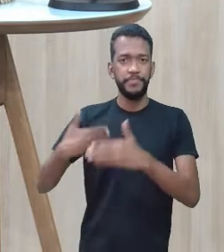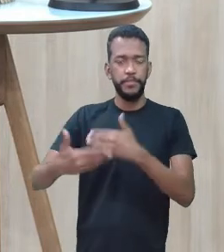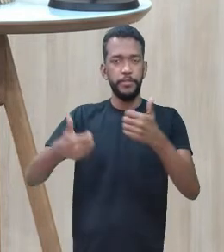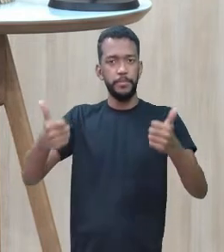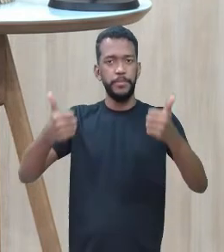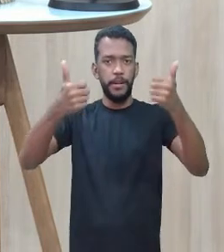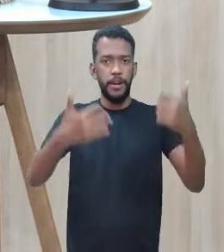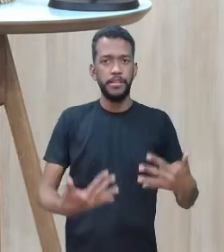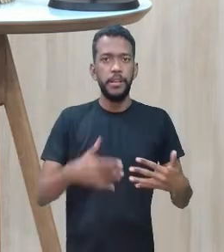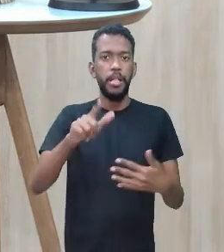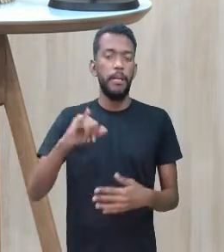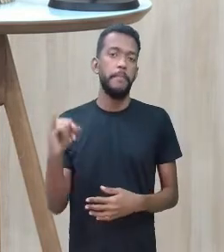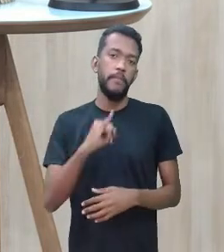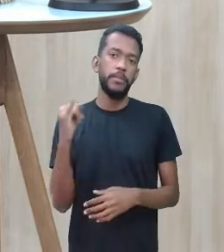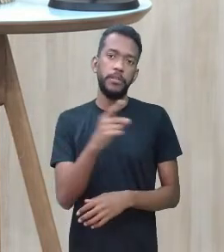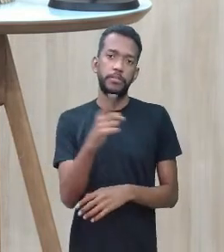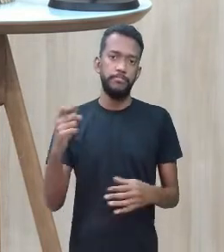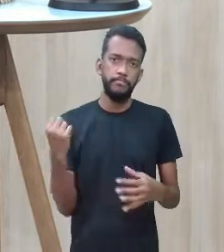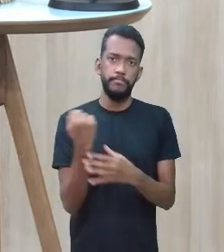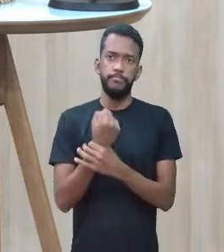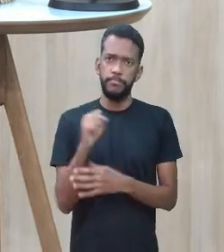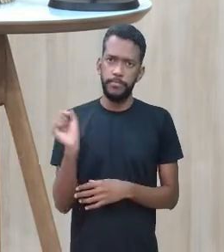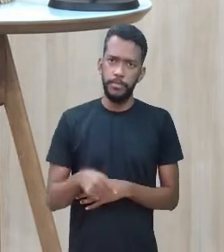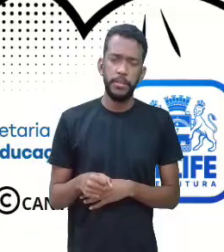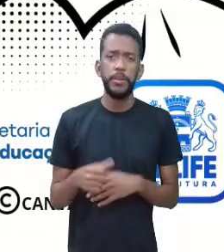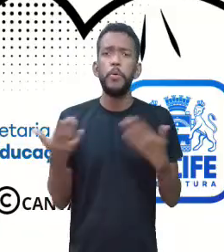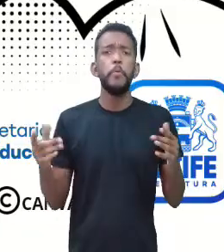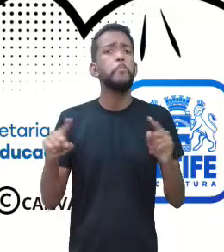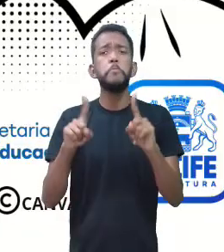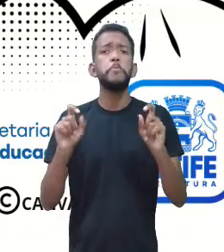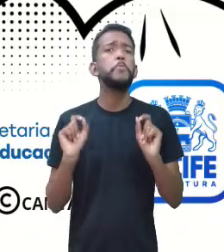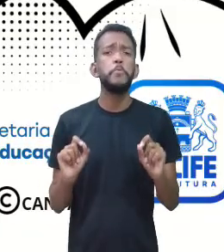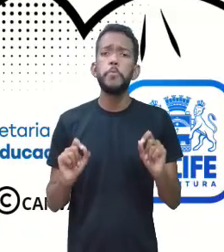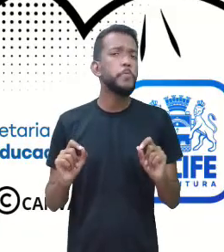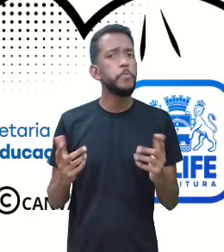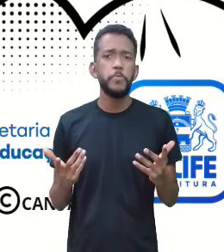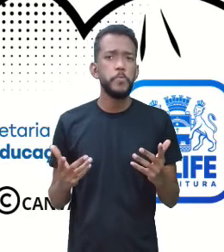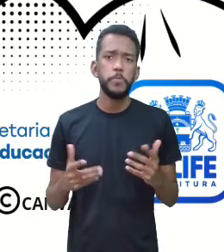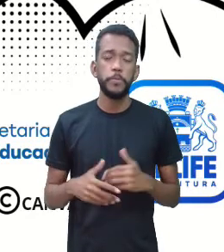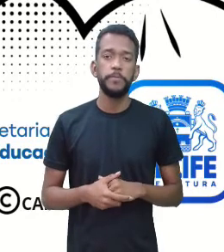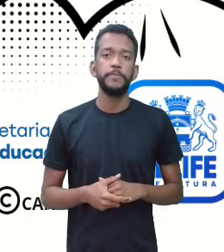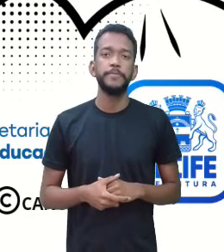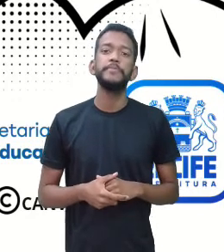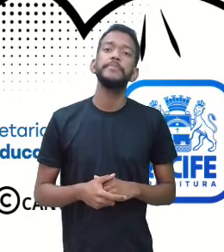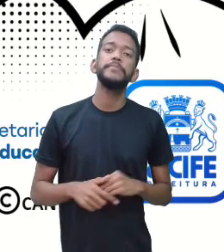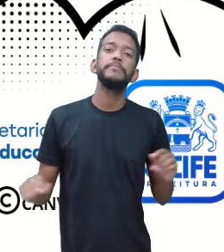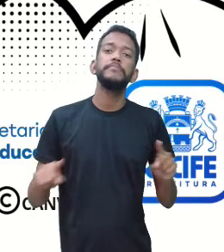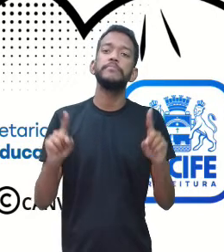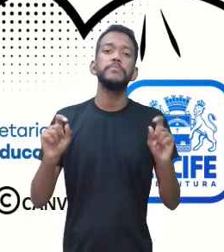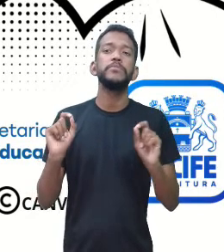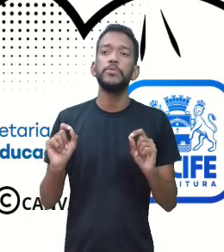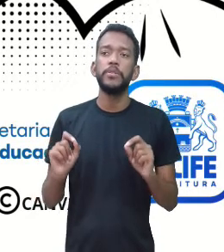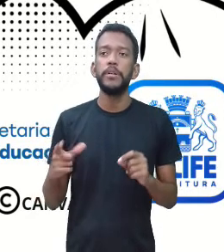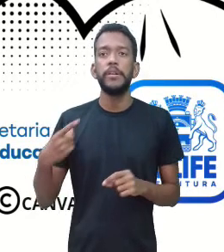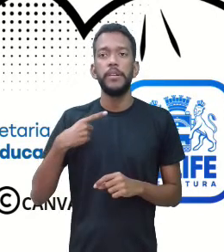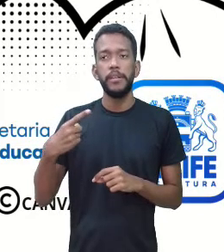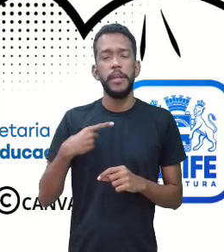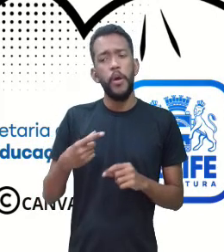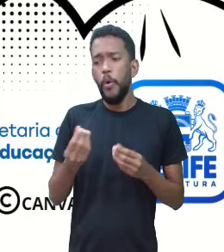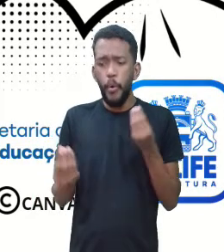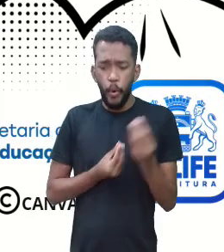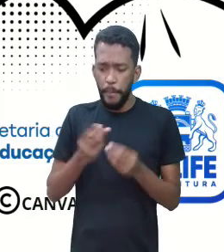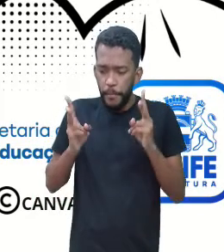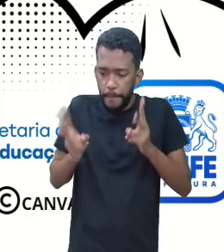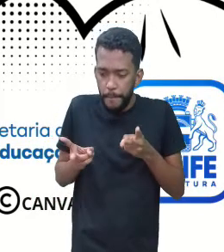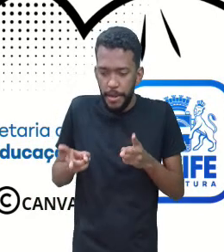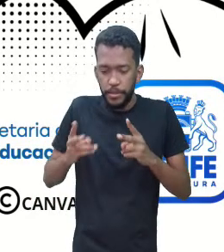importante que vocês tenham segurança. Quais são as questões, Isabel? Nessa questão aí, como um mesmo animal pode